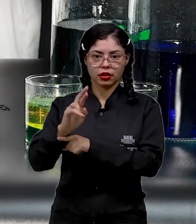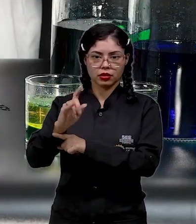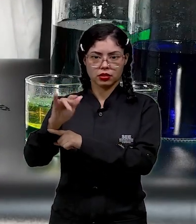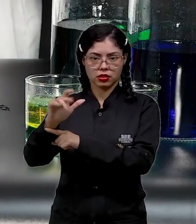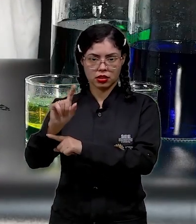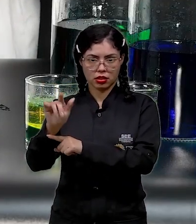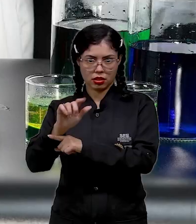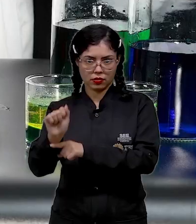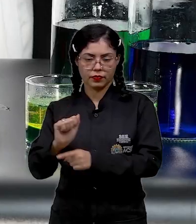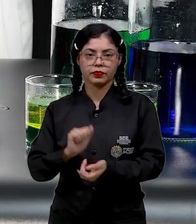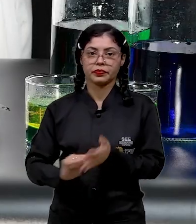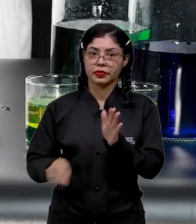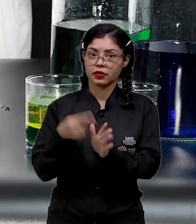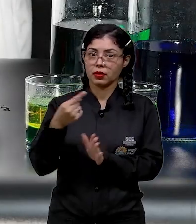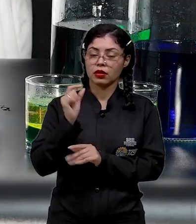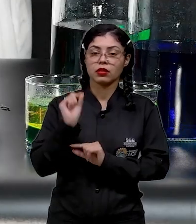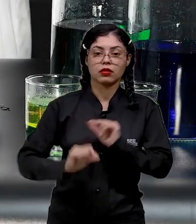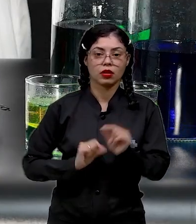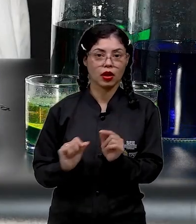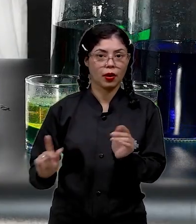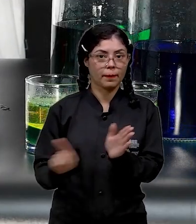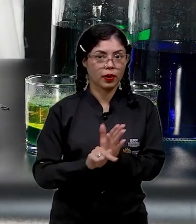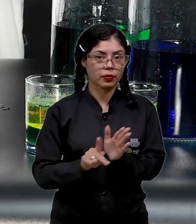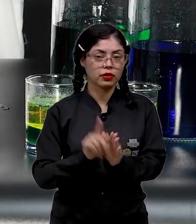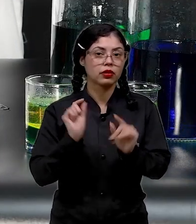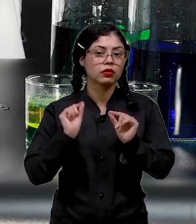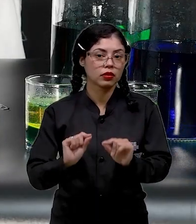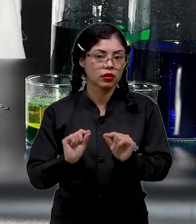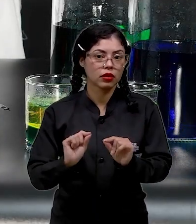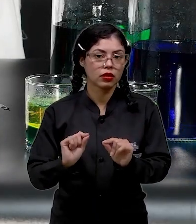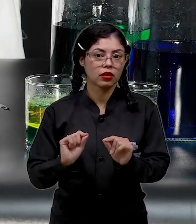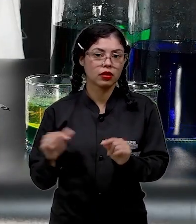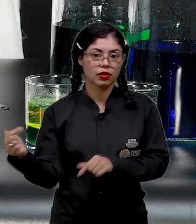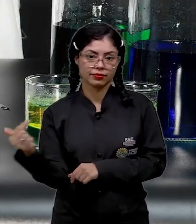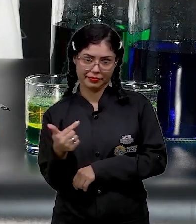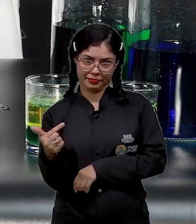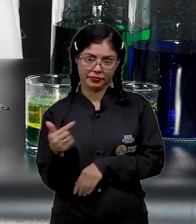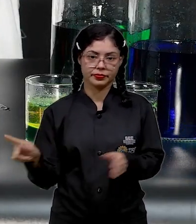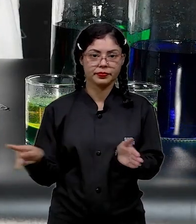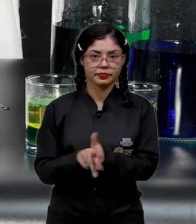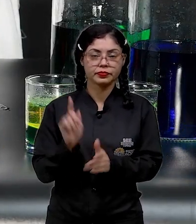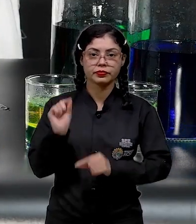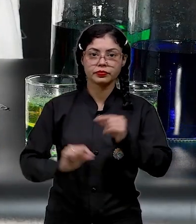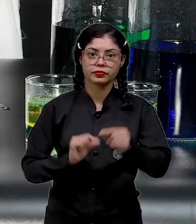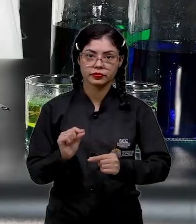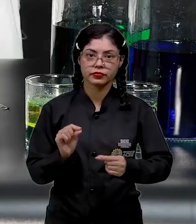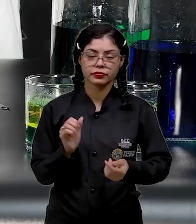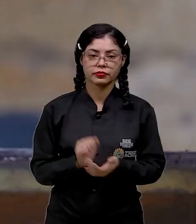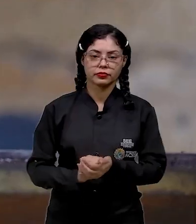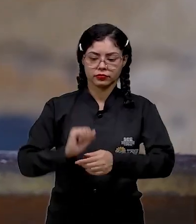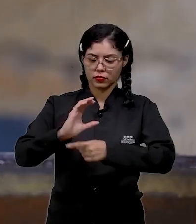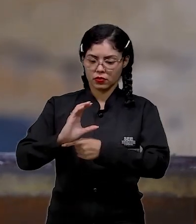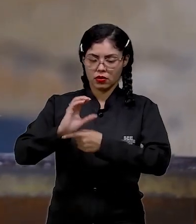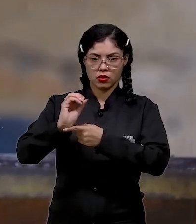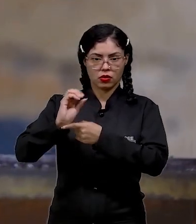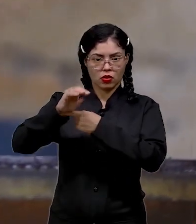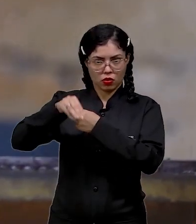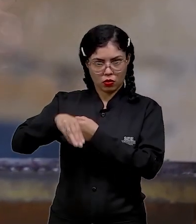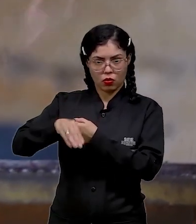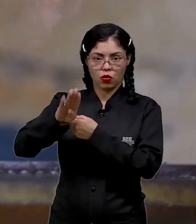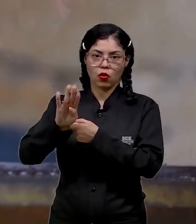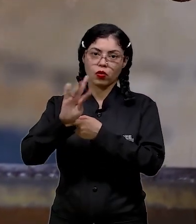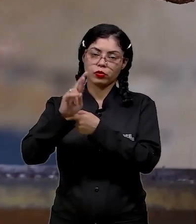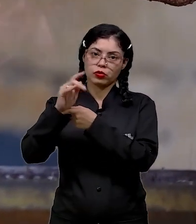nossa primeira aqui, ó, propriedade, né? Nossa segunda propriedade é a combustibilidade. Então, a gente falou sobre